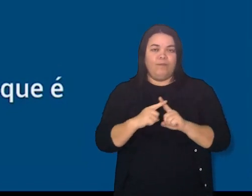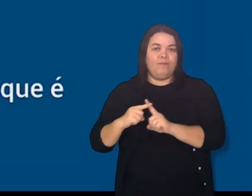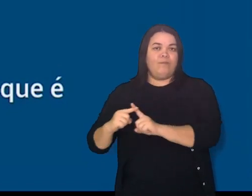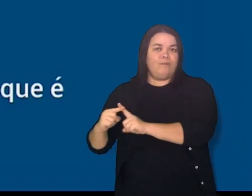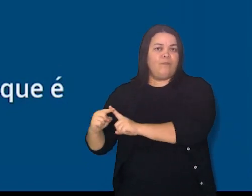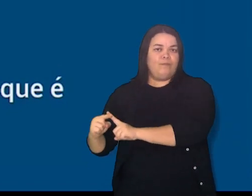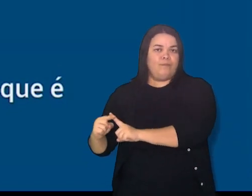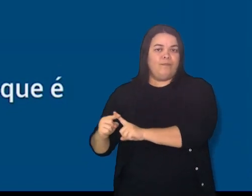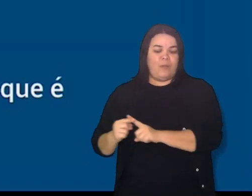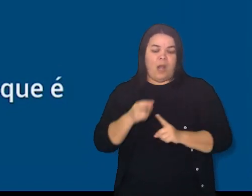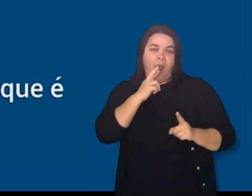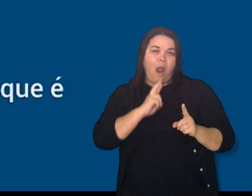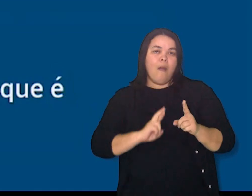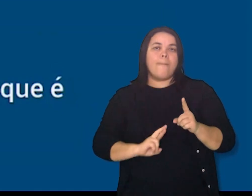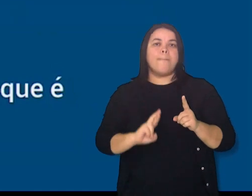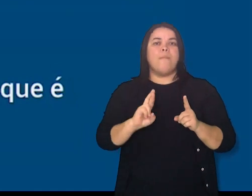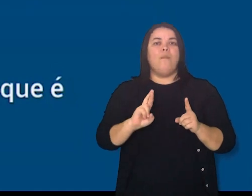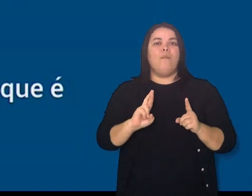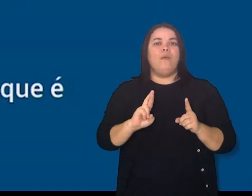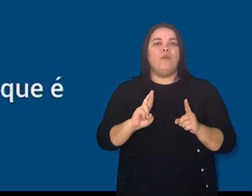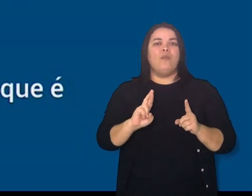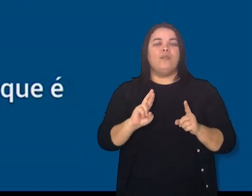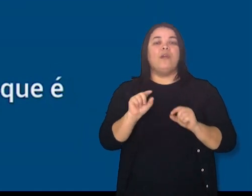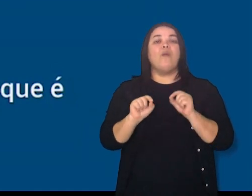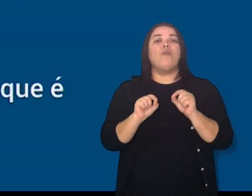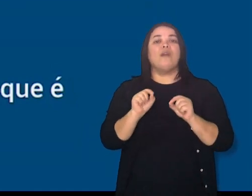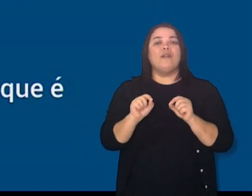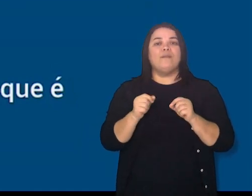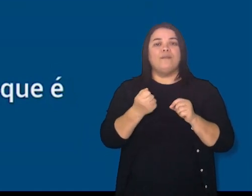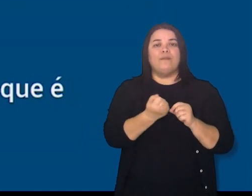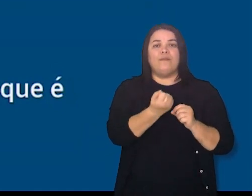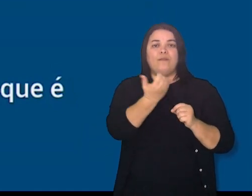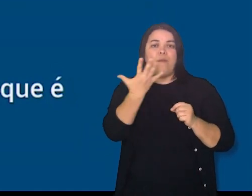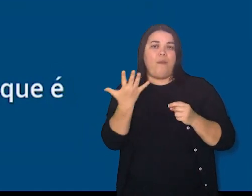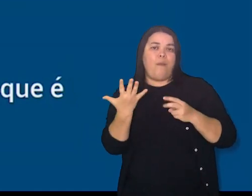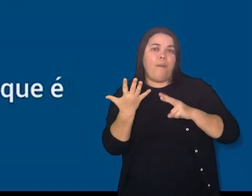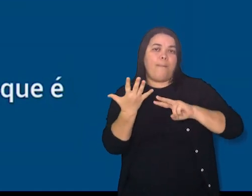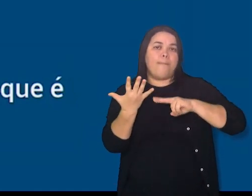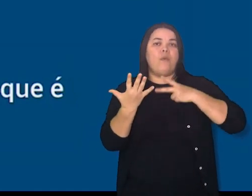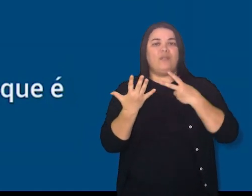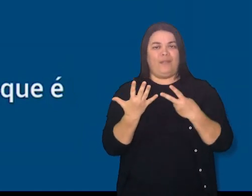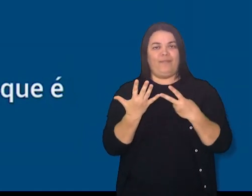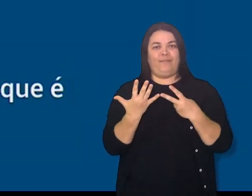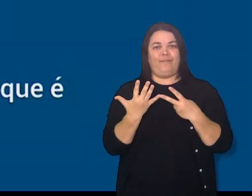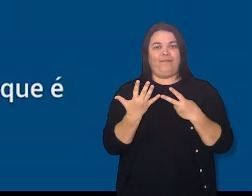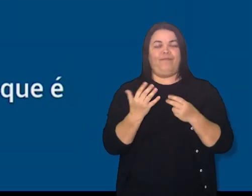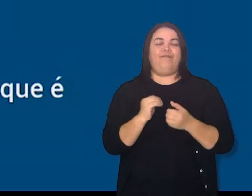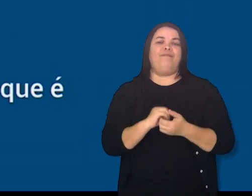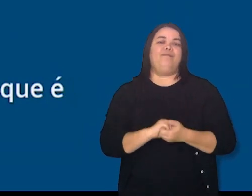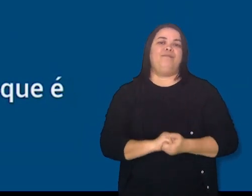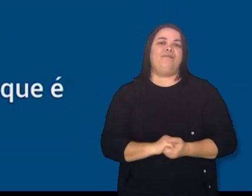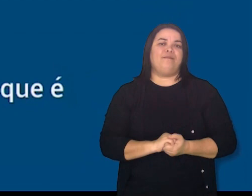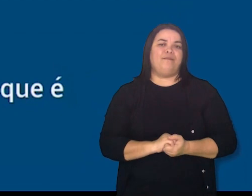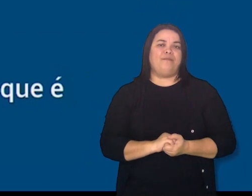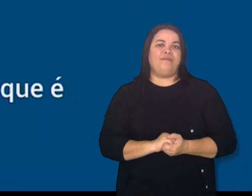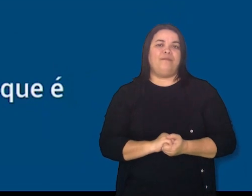que o produto de fatores. E o resultado da operação 625 é a potência,